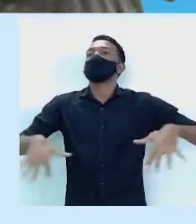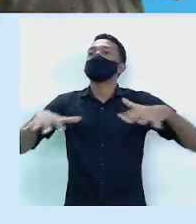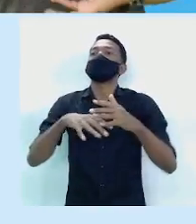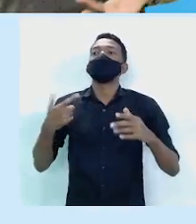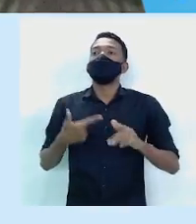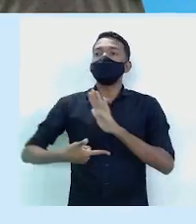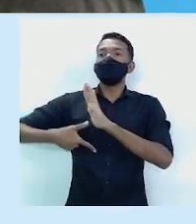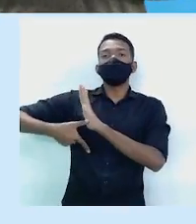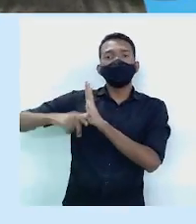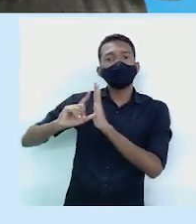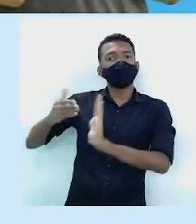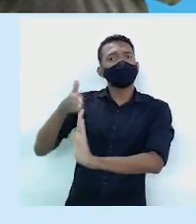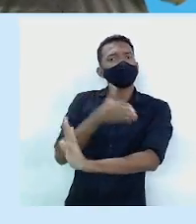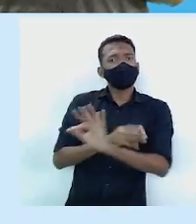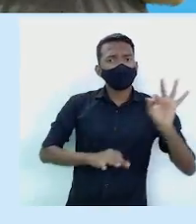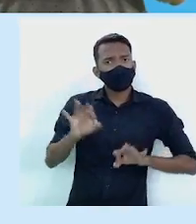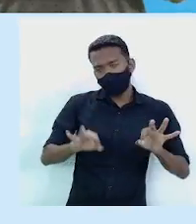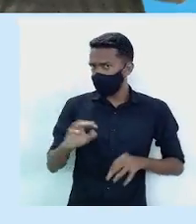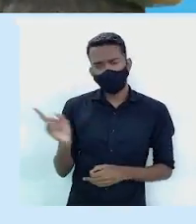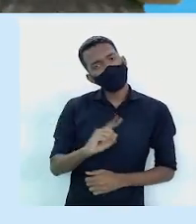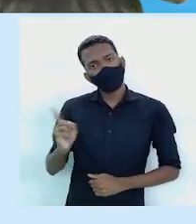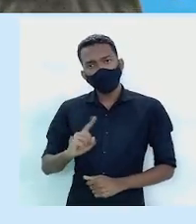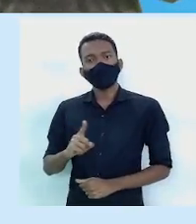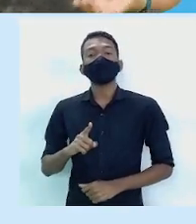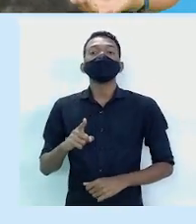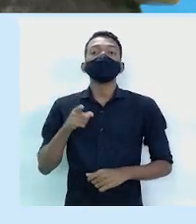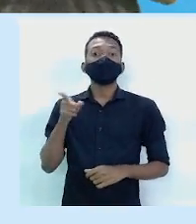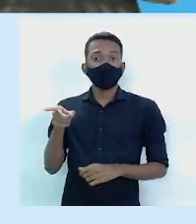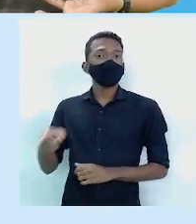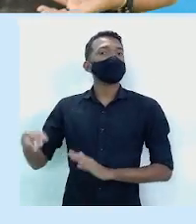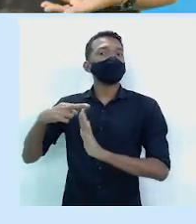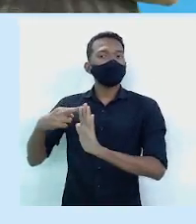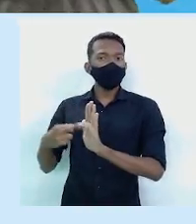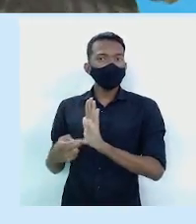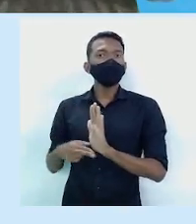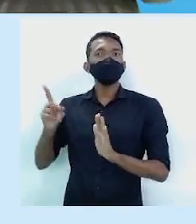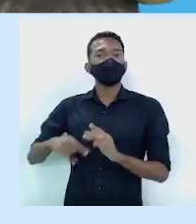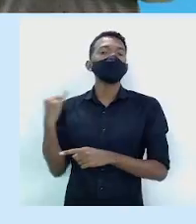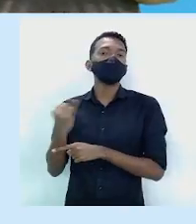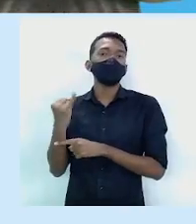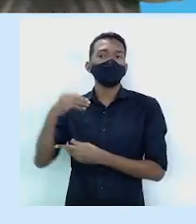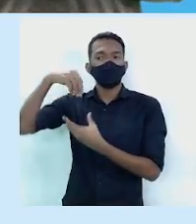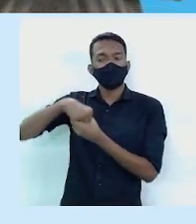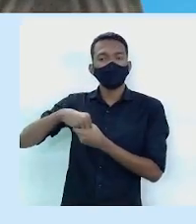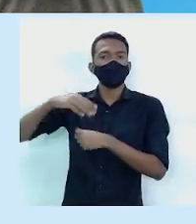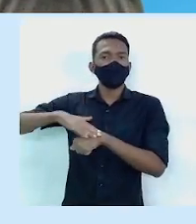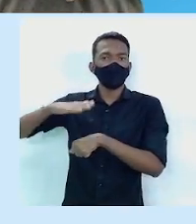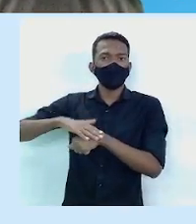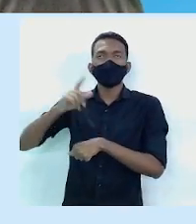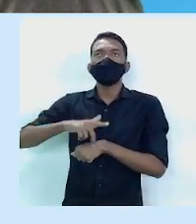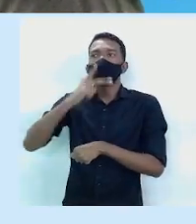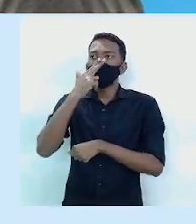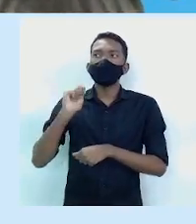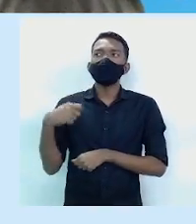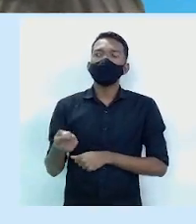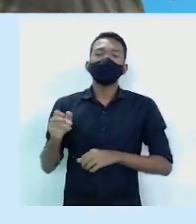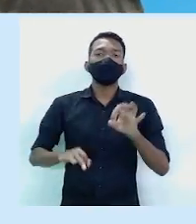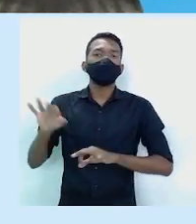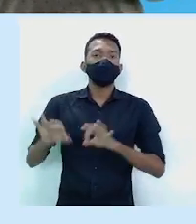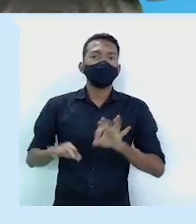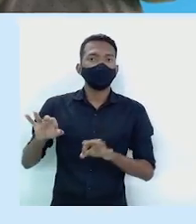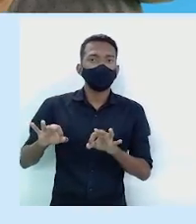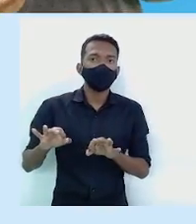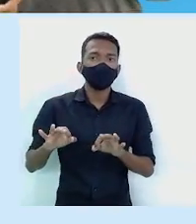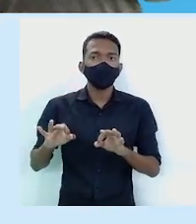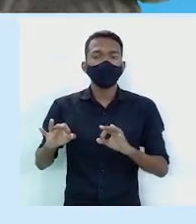se organizar antes. Então, o roteiro ele é essencial para esse momento. É como se fosse a organização daquilo que você